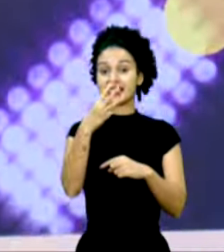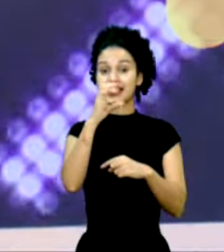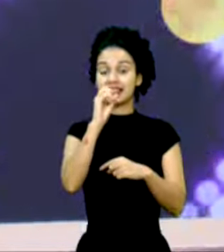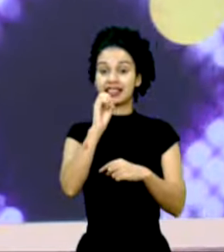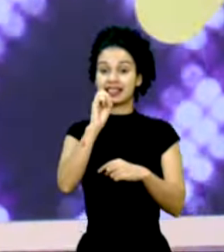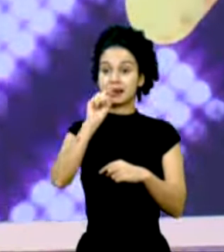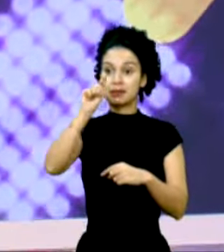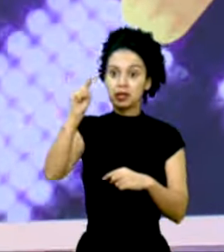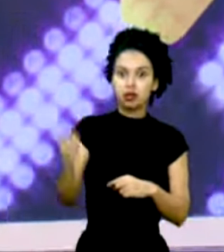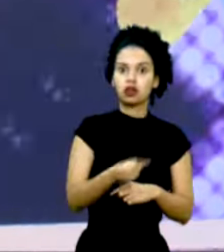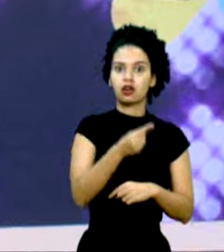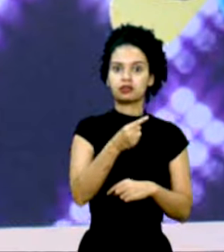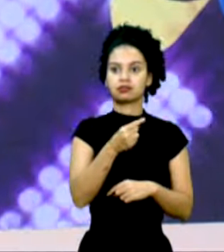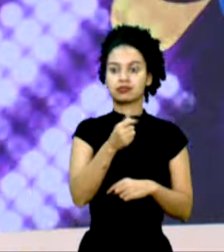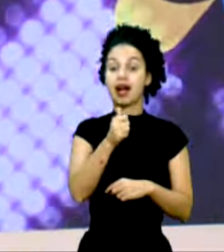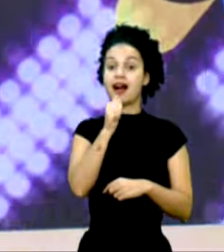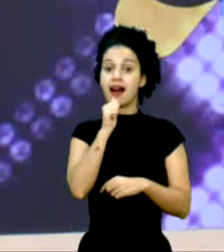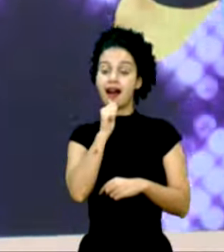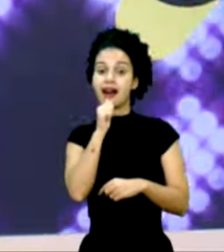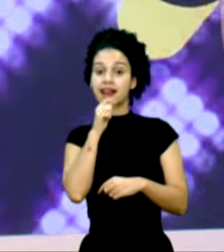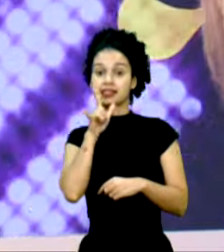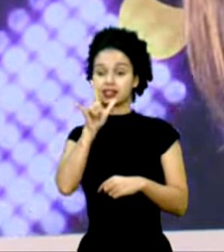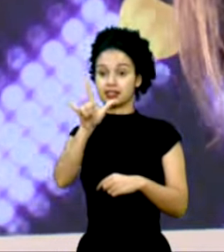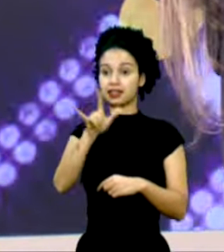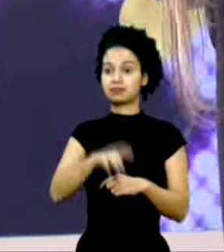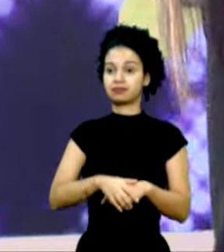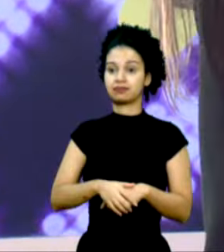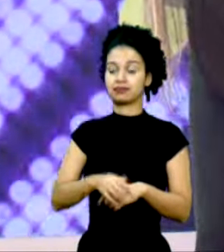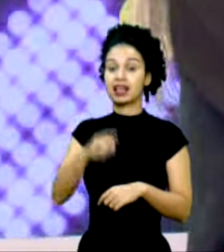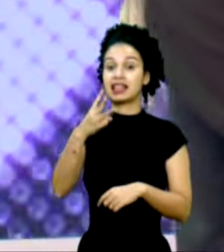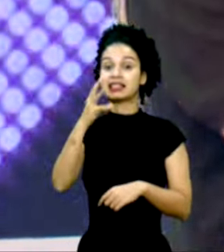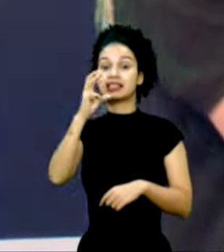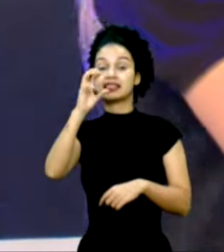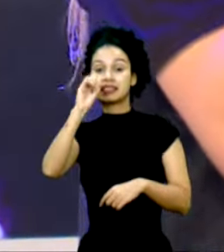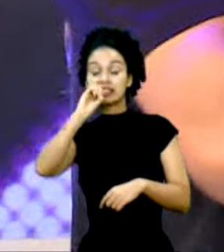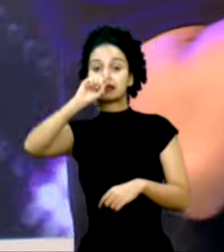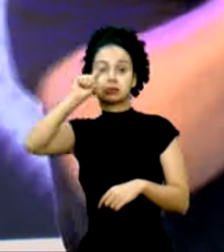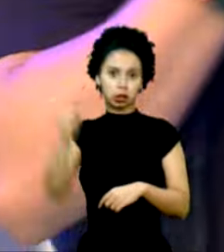né? Ainda te amo. Ainda te amo. Tem mais de 30 milhões de acessos no YouTube. Tem mais de 30.